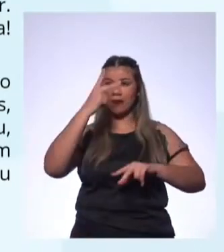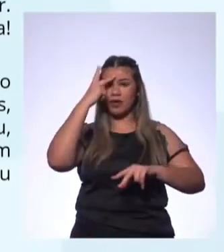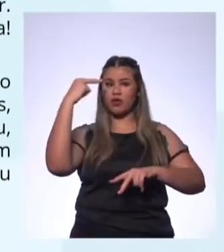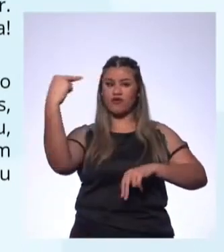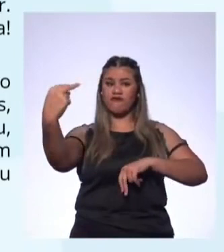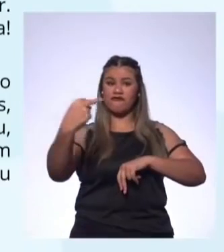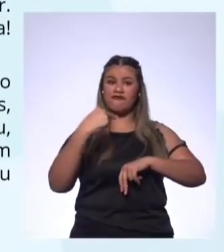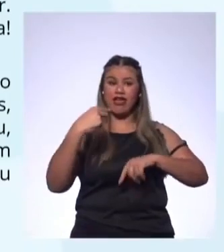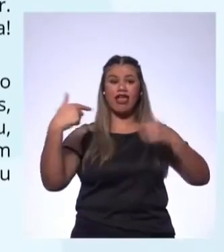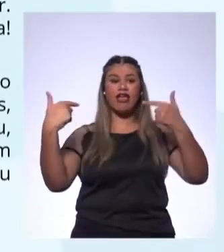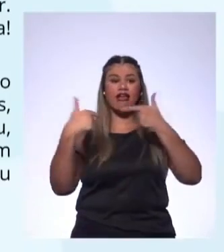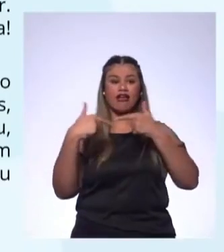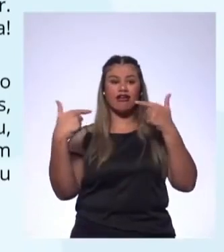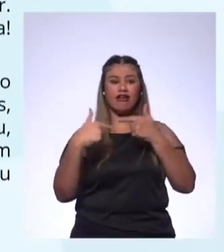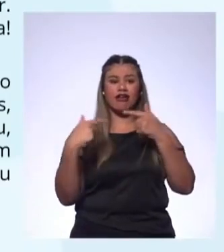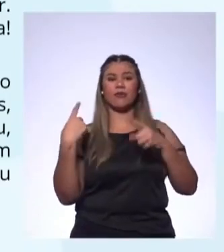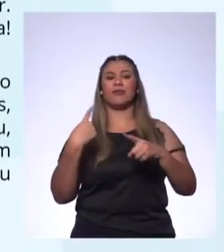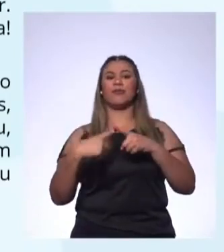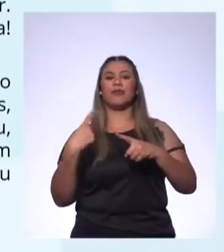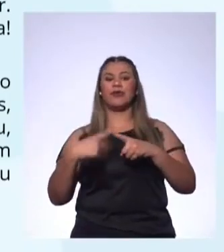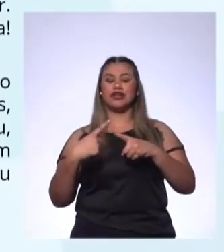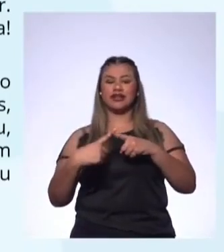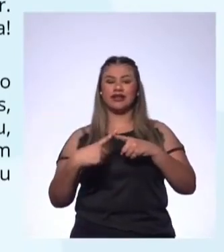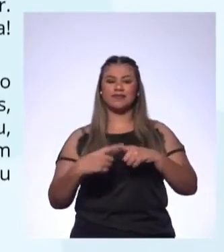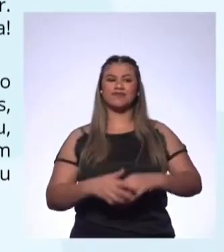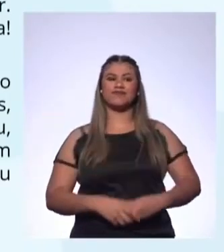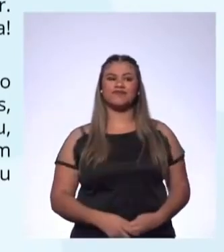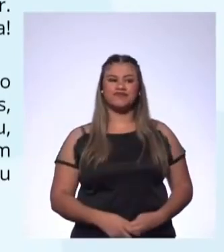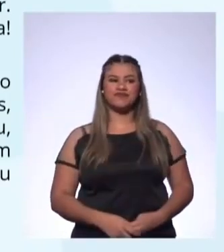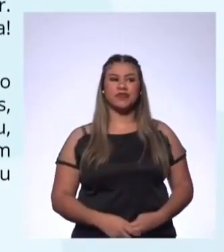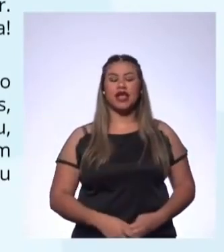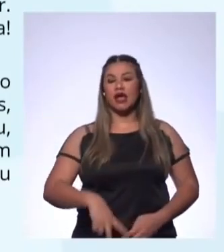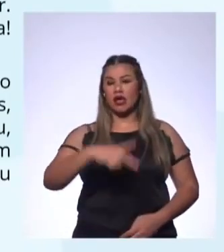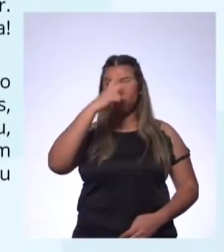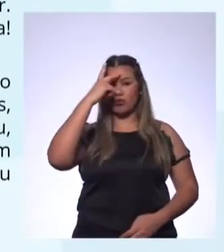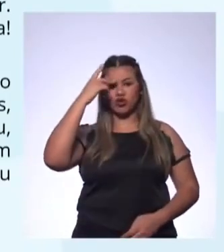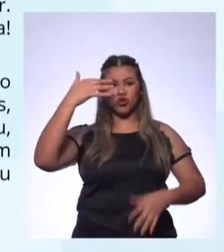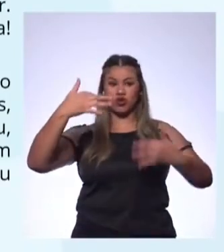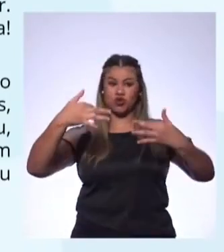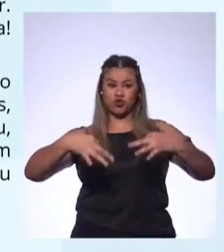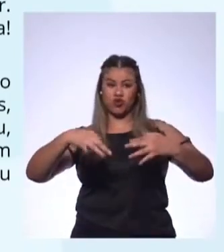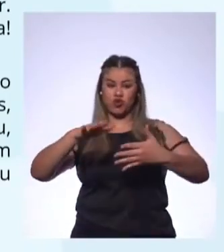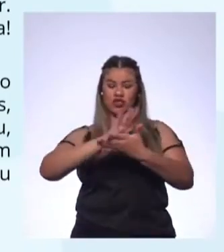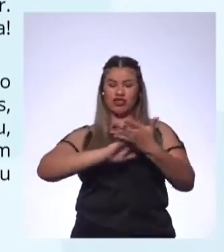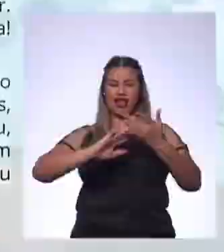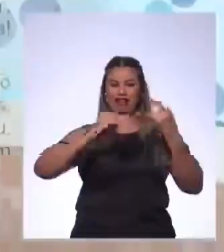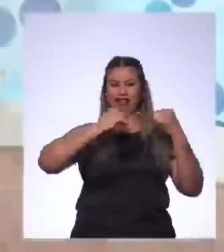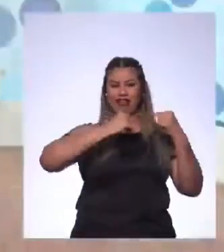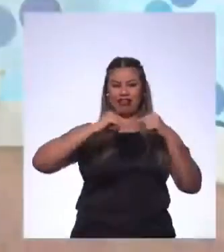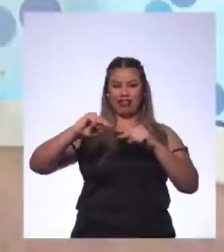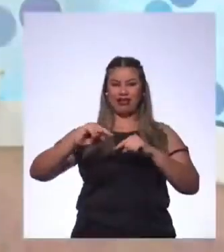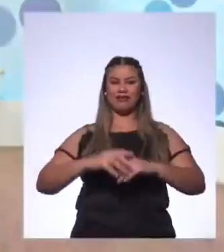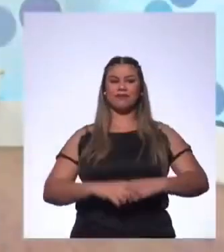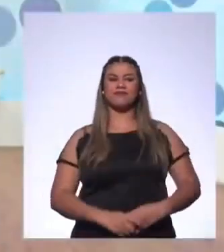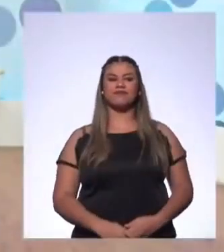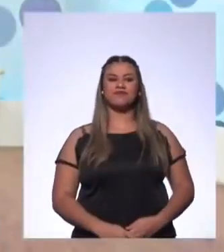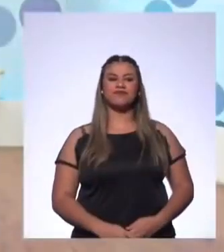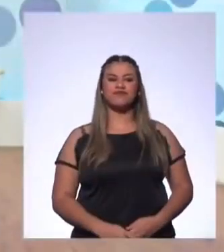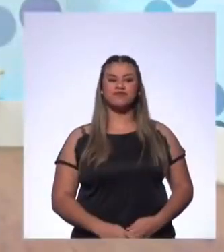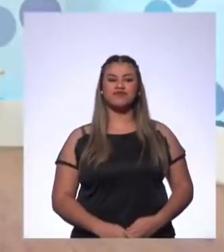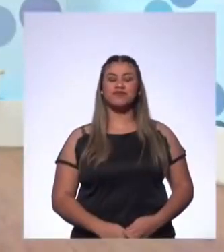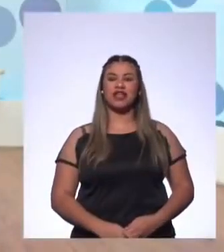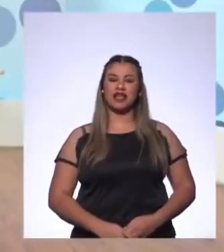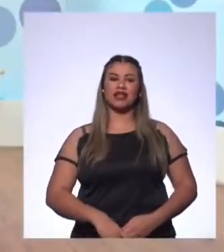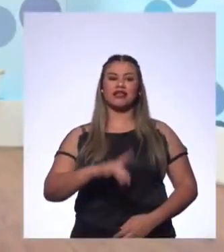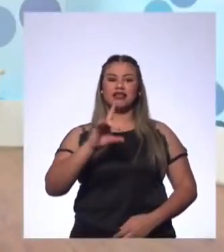Midori. Quem não sente a dor e zoa. A Daniel escreveu, sorri da dor quem nunca